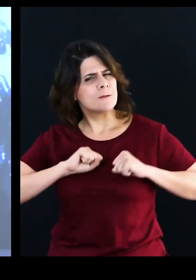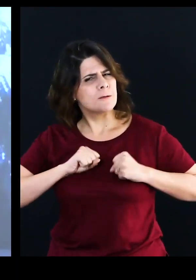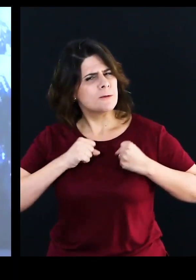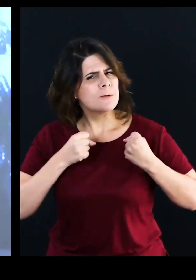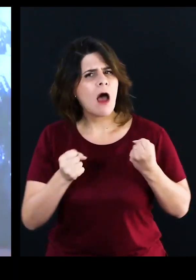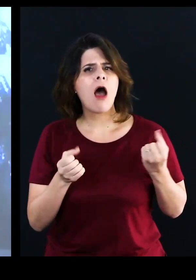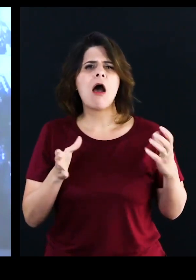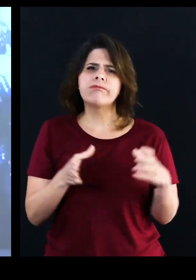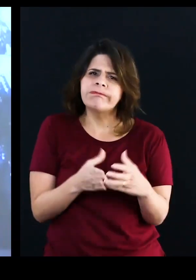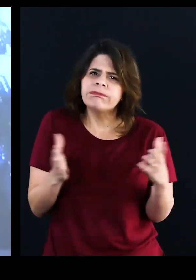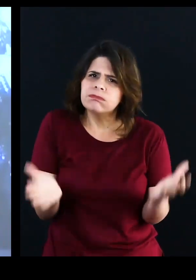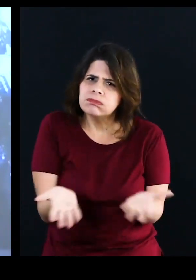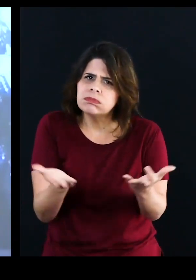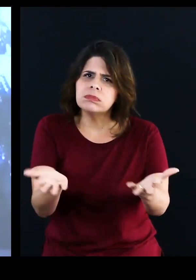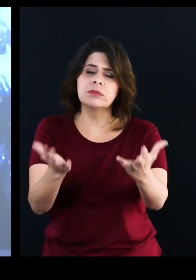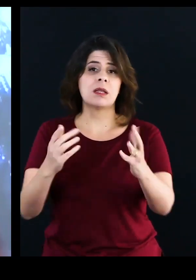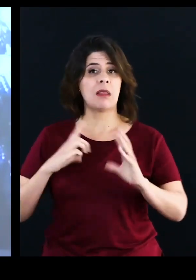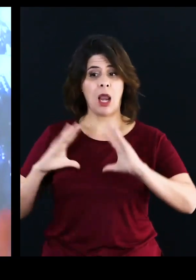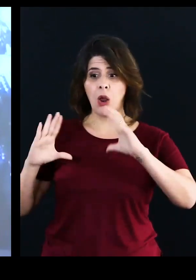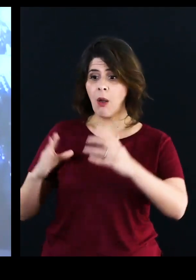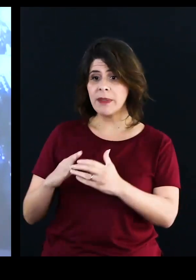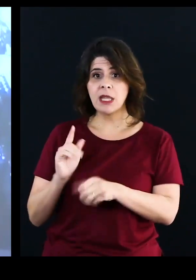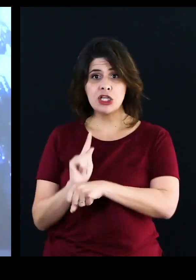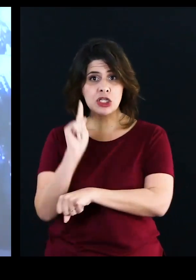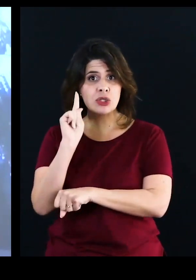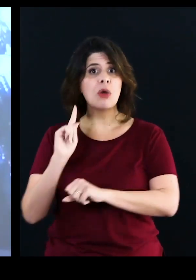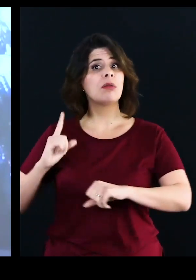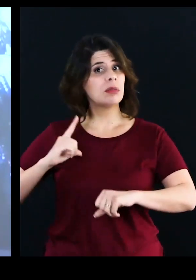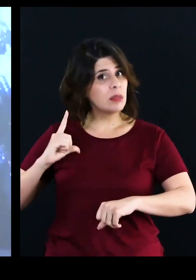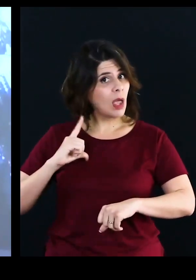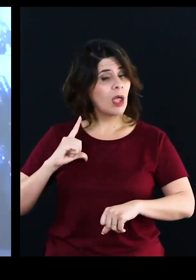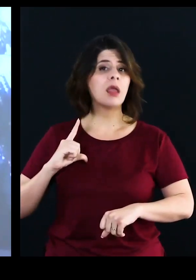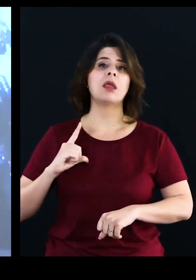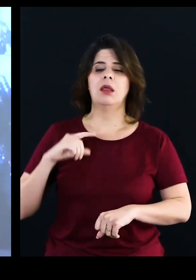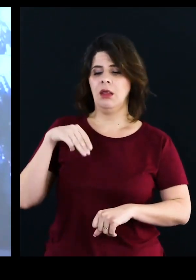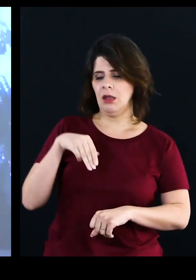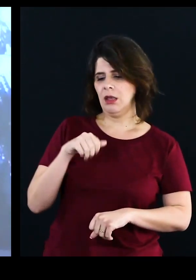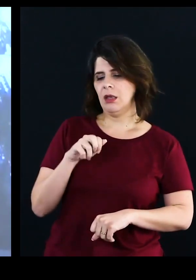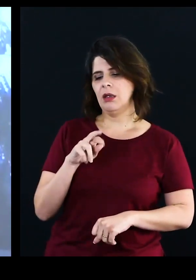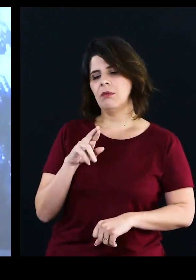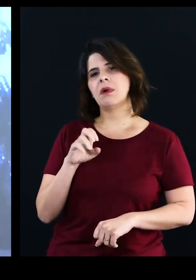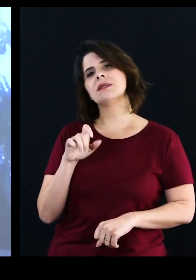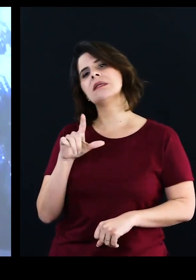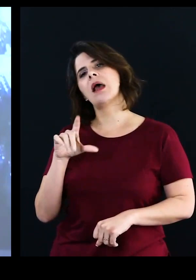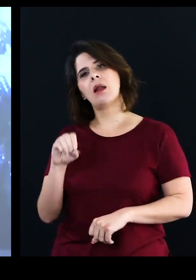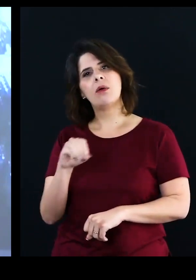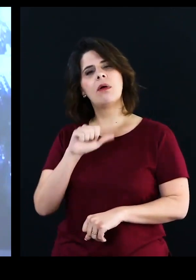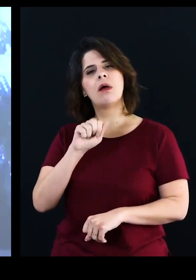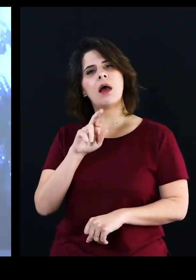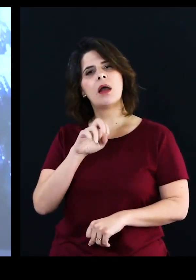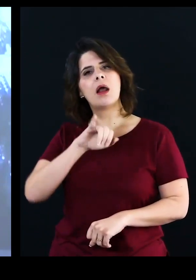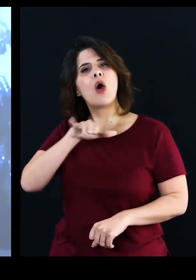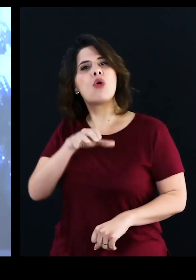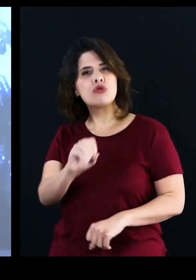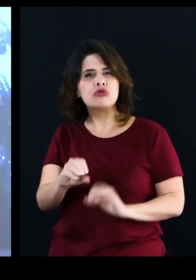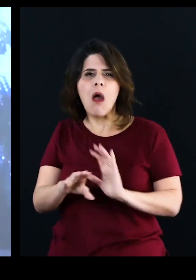já está implantado, até o nosso amigo Marcelo Araújo está contribuindo, nós o colocamos lá, e